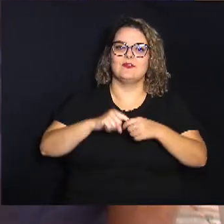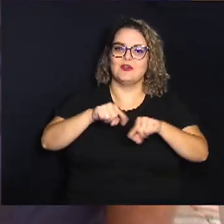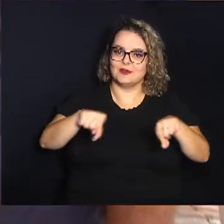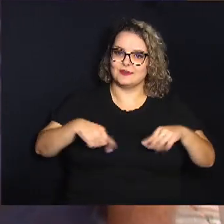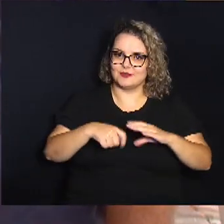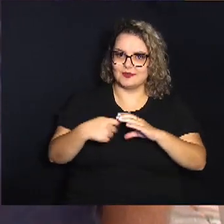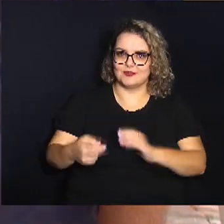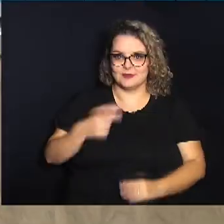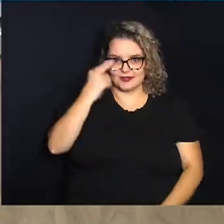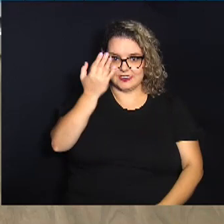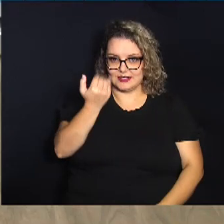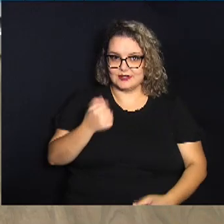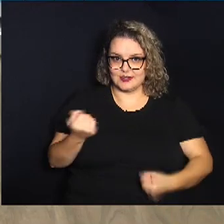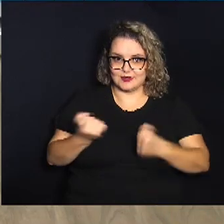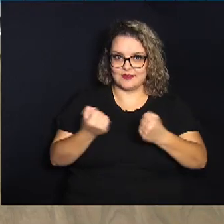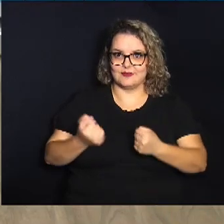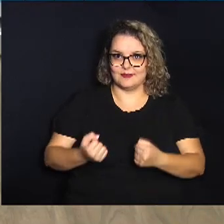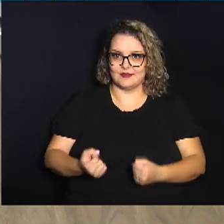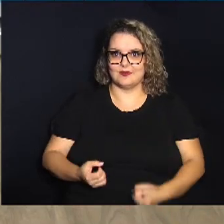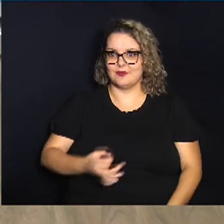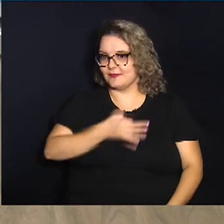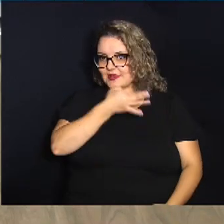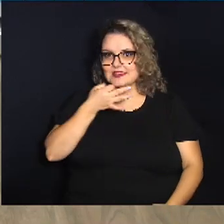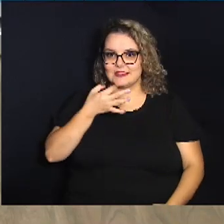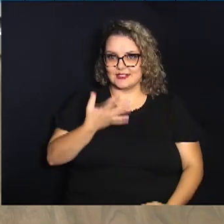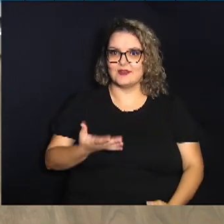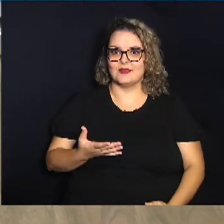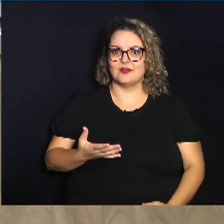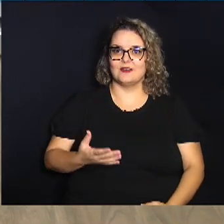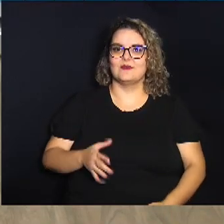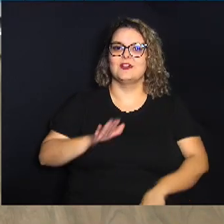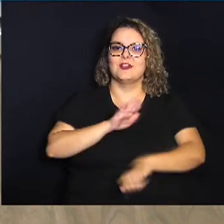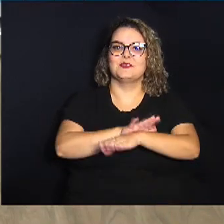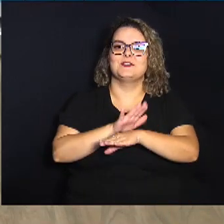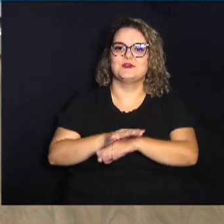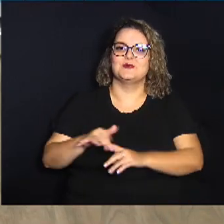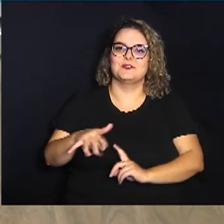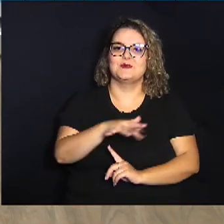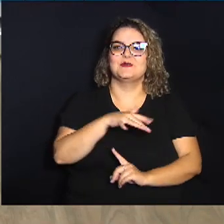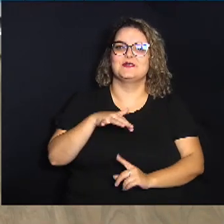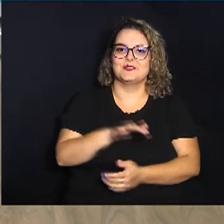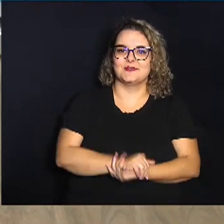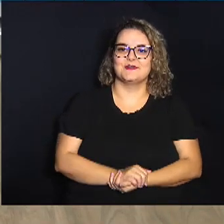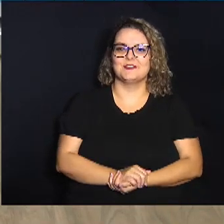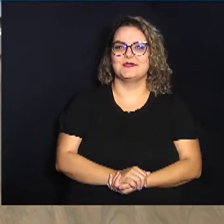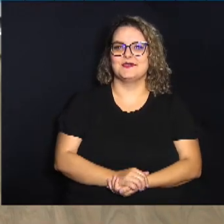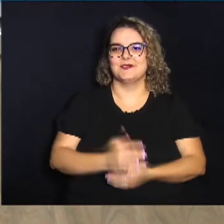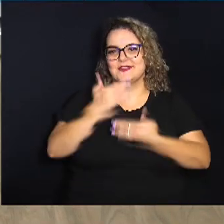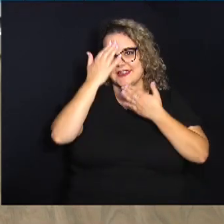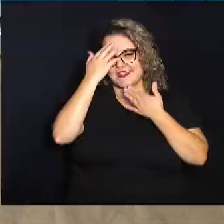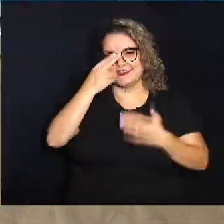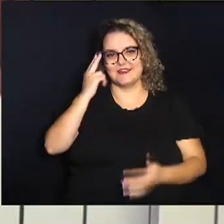Castro traz seu carro aqui também que vai ser vai ser bom você vai colaborar também aí com o meio ambiente valeu Gabriel